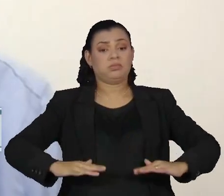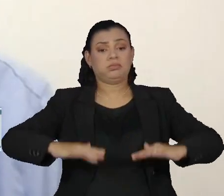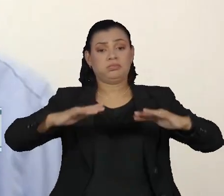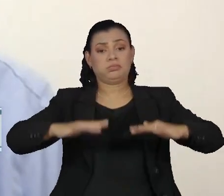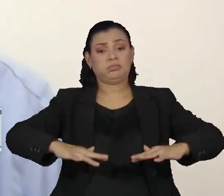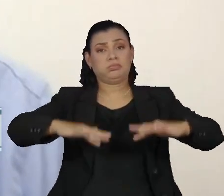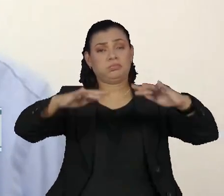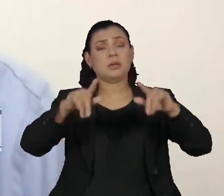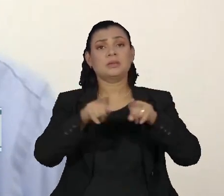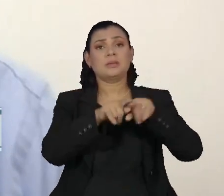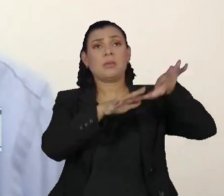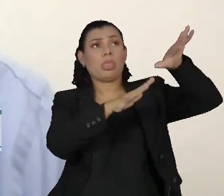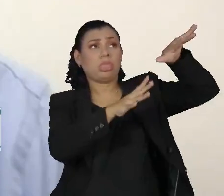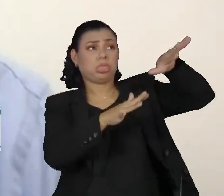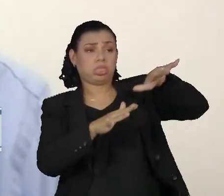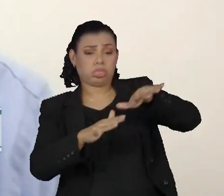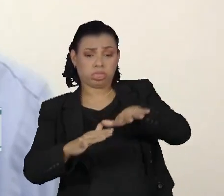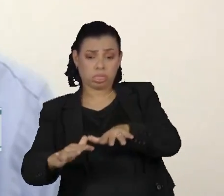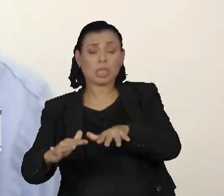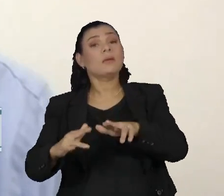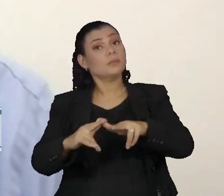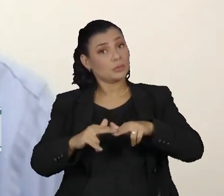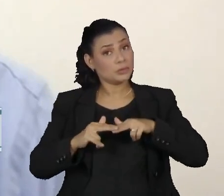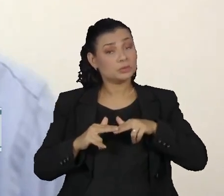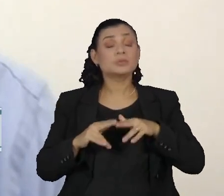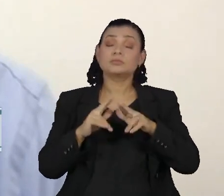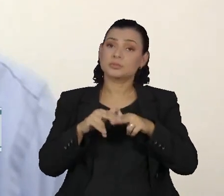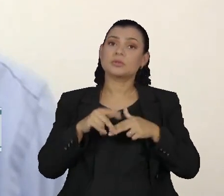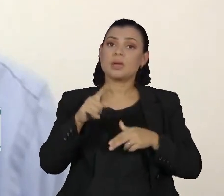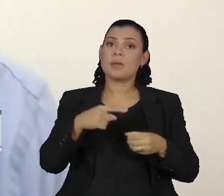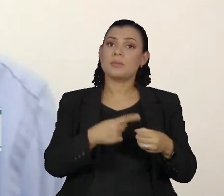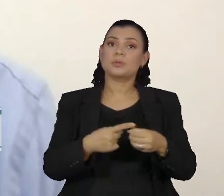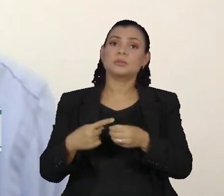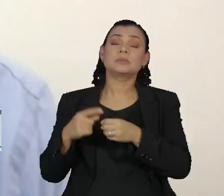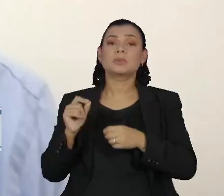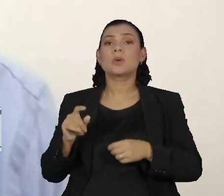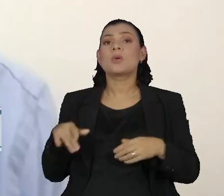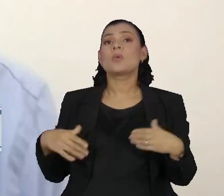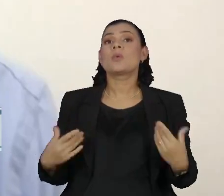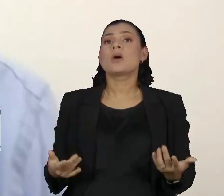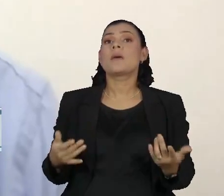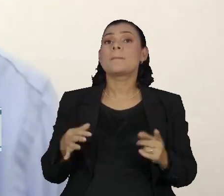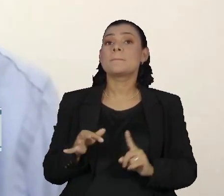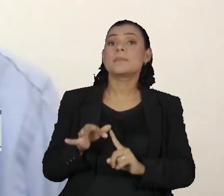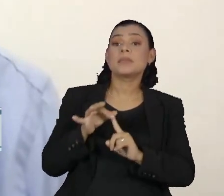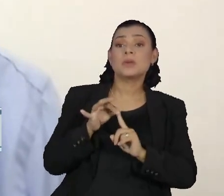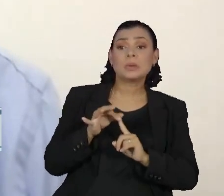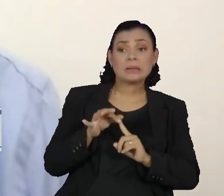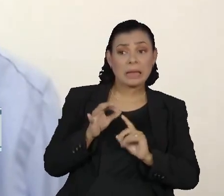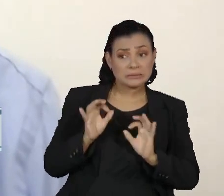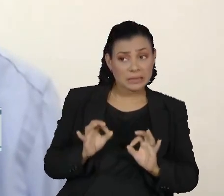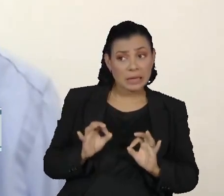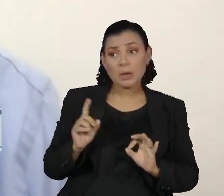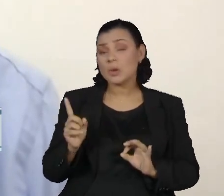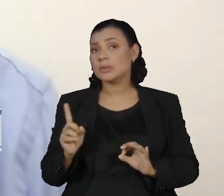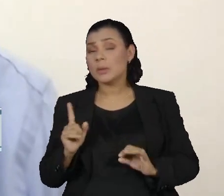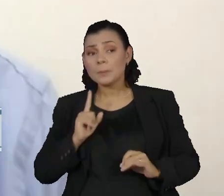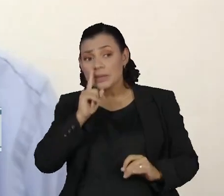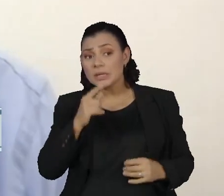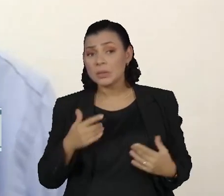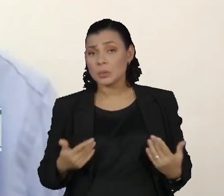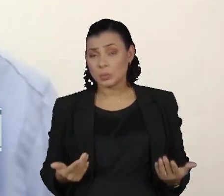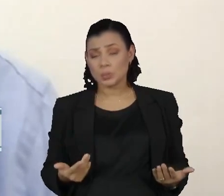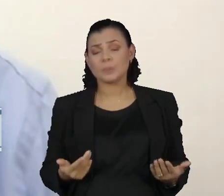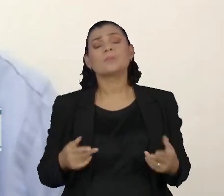enxurradas, deslizamentos de terra. Não? Então, aí que se classifica o município como prioritário ou não. Mas a outra parte,